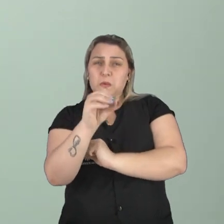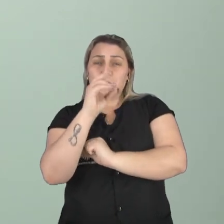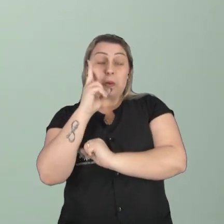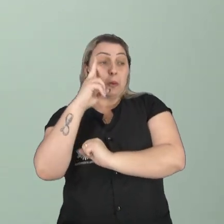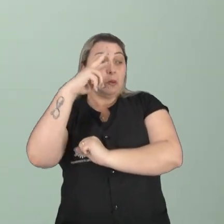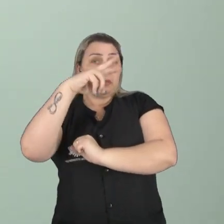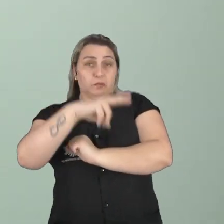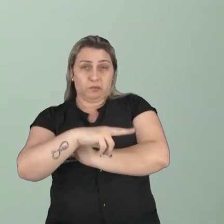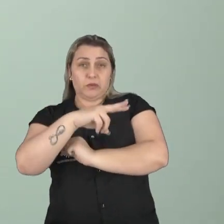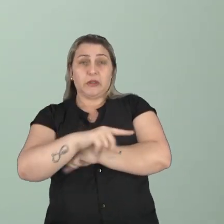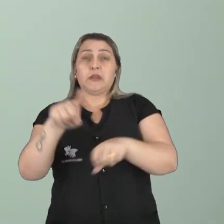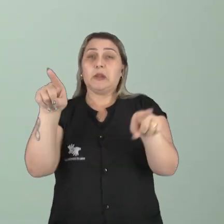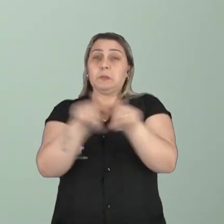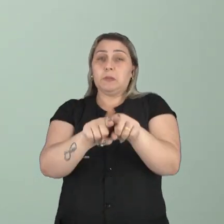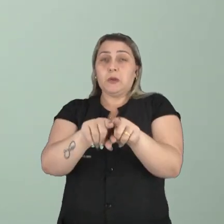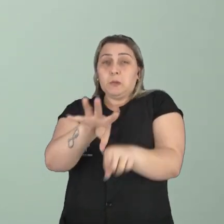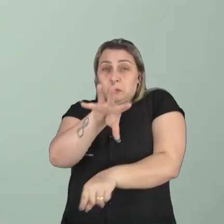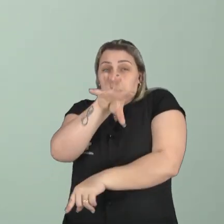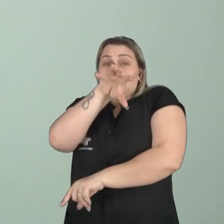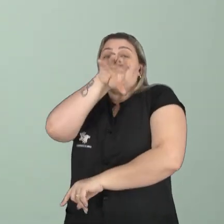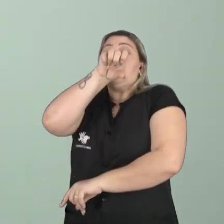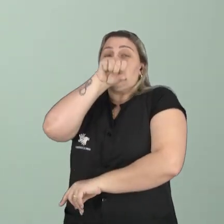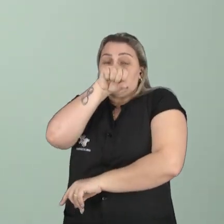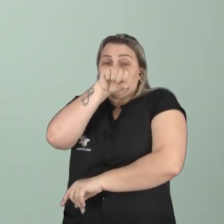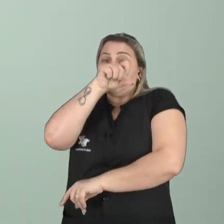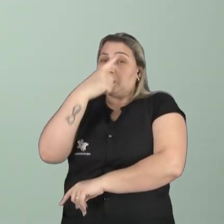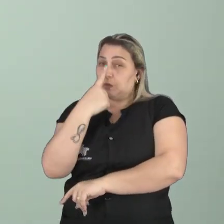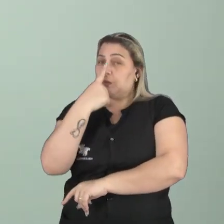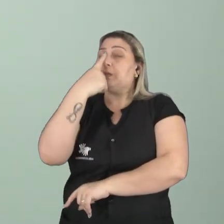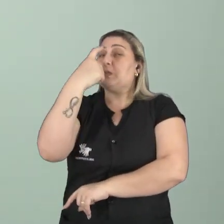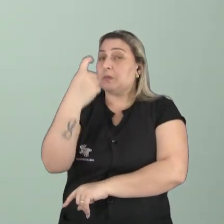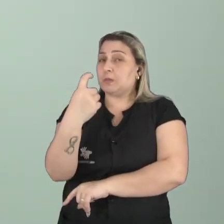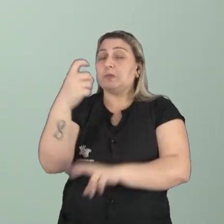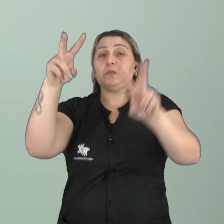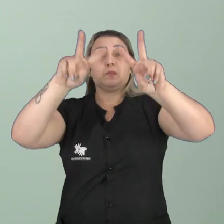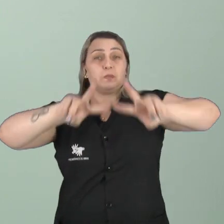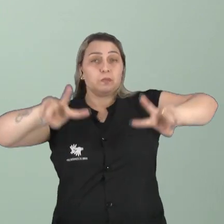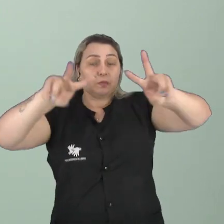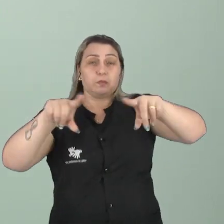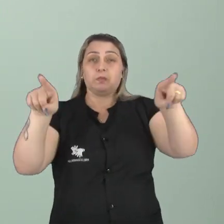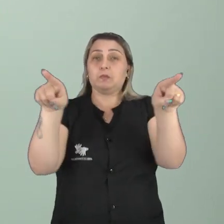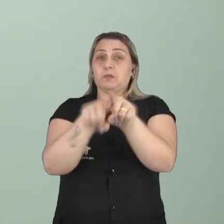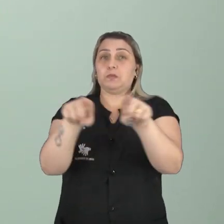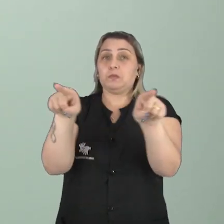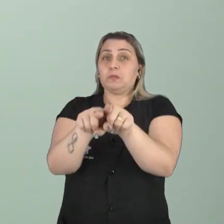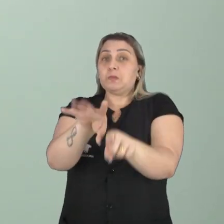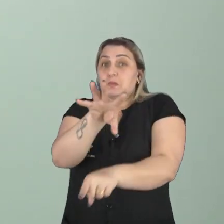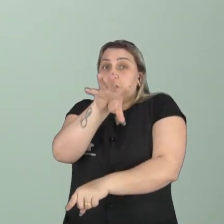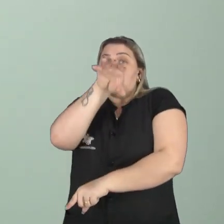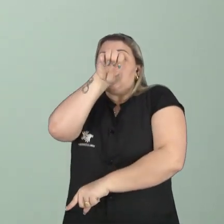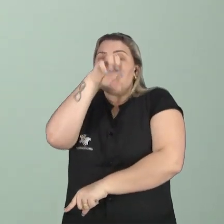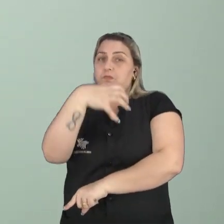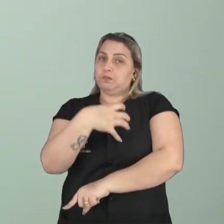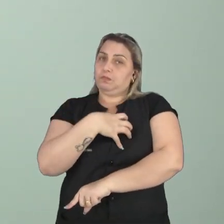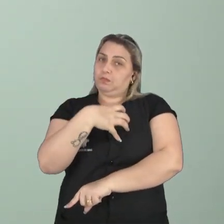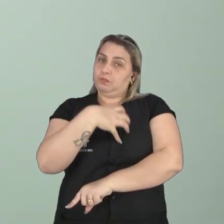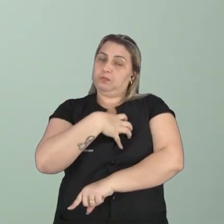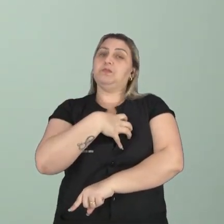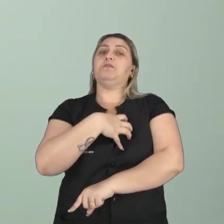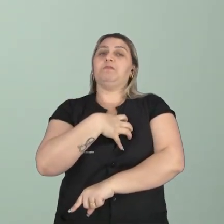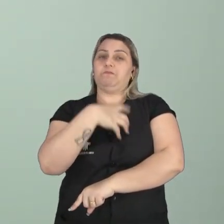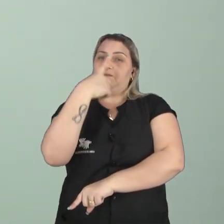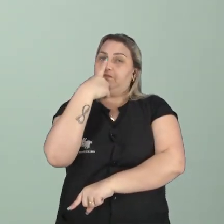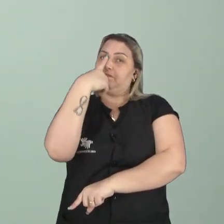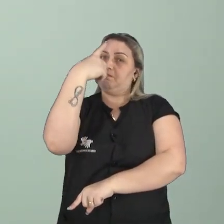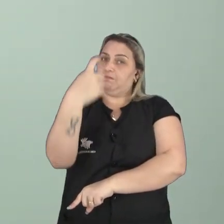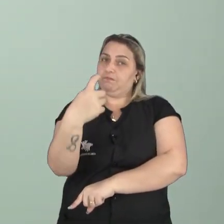que você está vendo, que é o domínio do visível, você também está vendo, está sentindo cheiros.